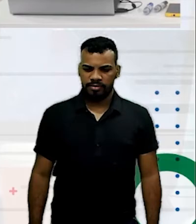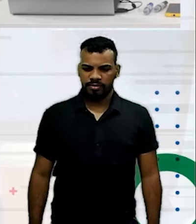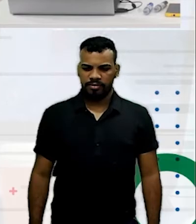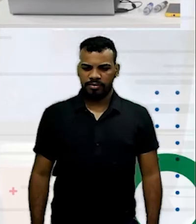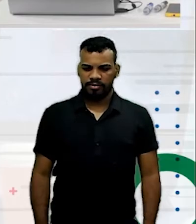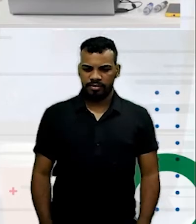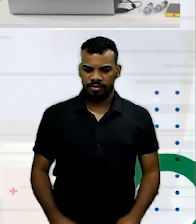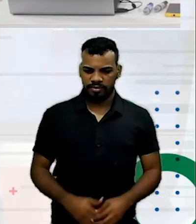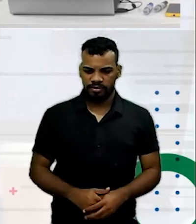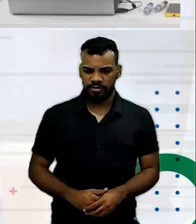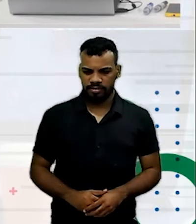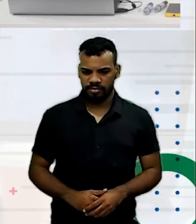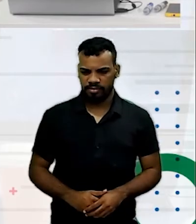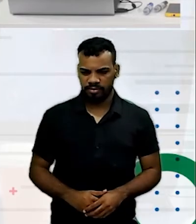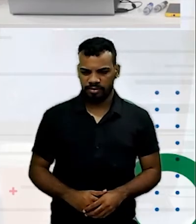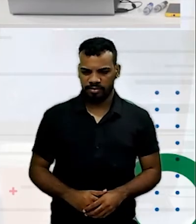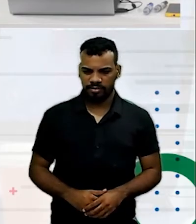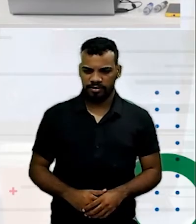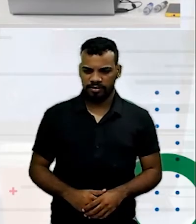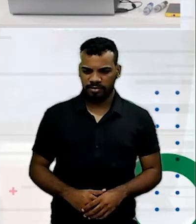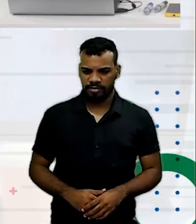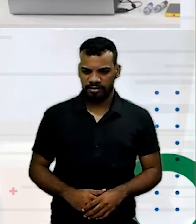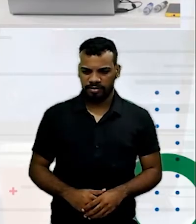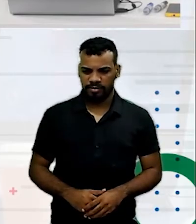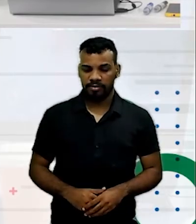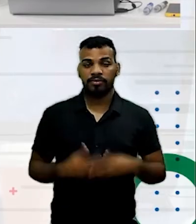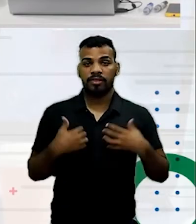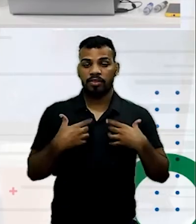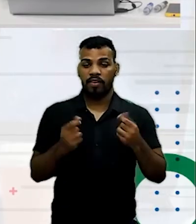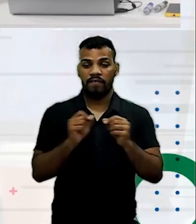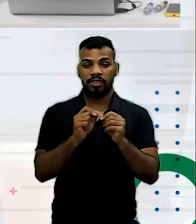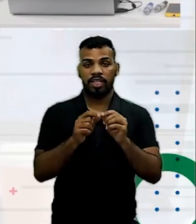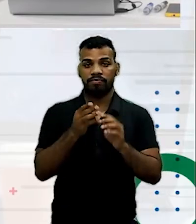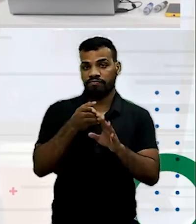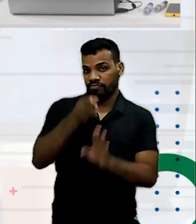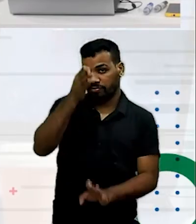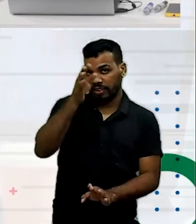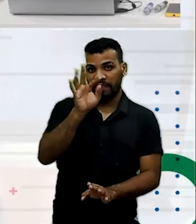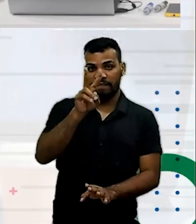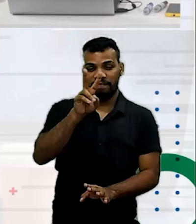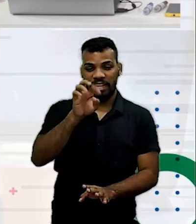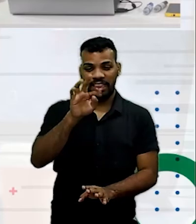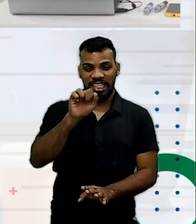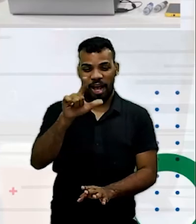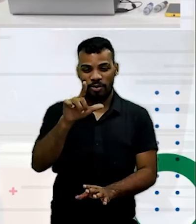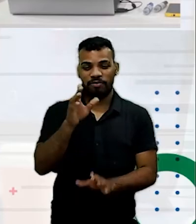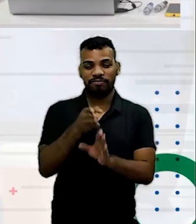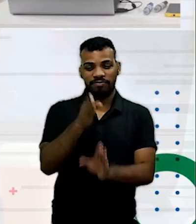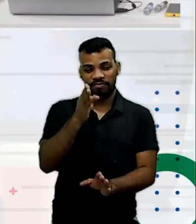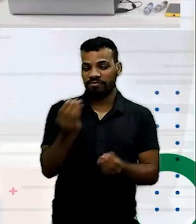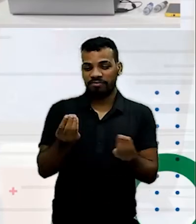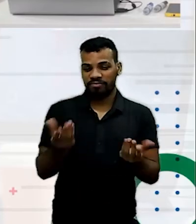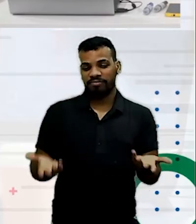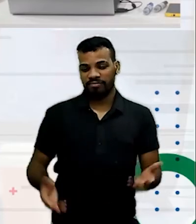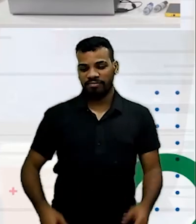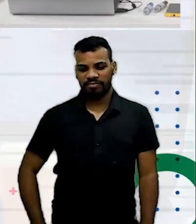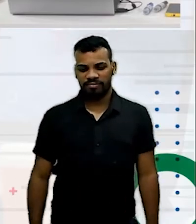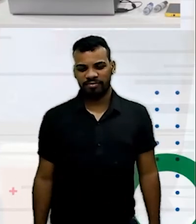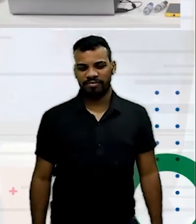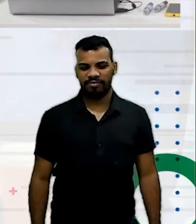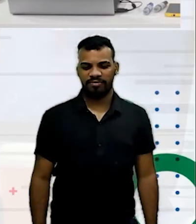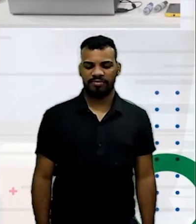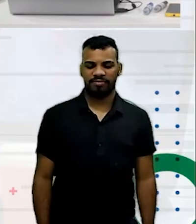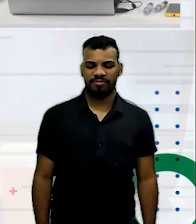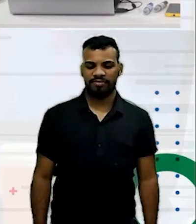Mas se eu quiser distribuir na minha vertical, ficaria assim. Para ficar mais